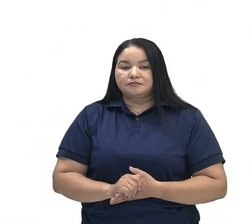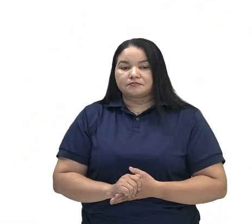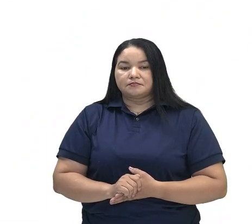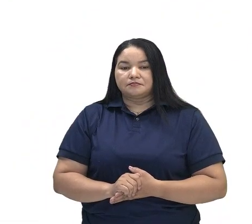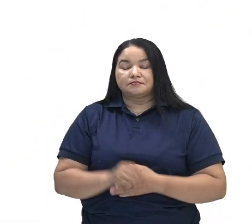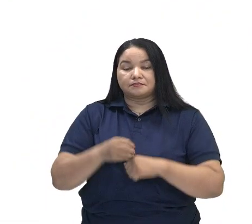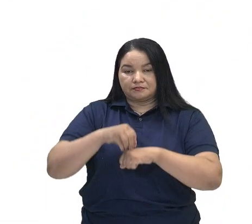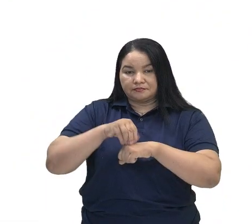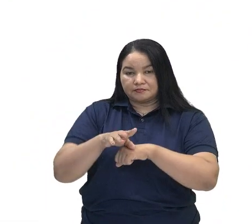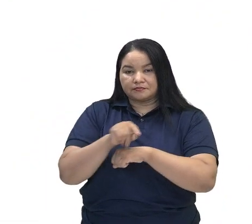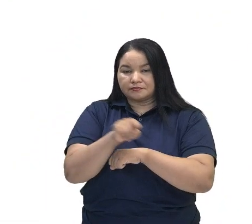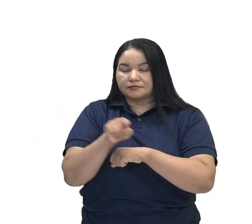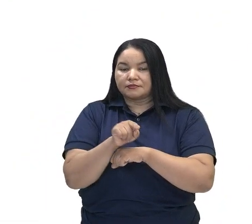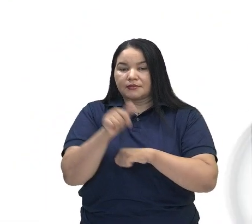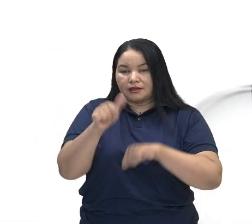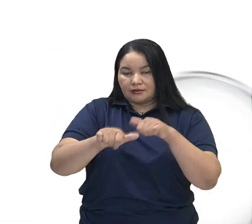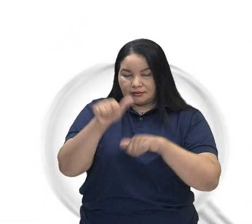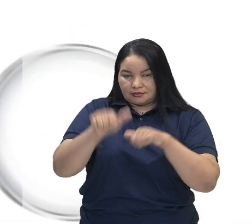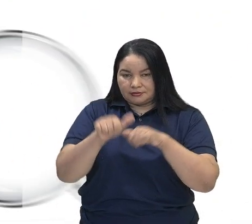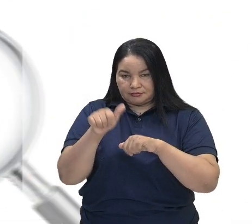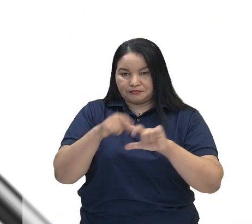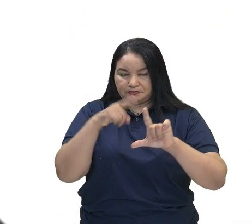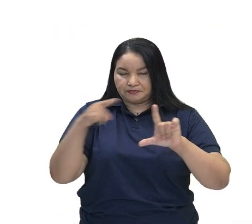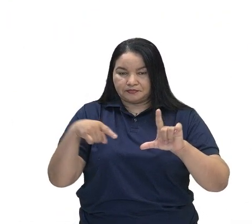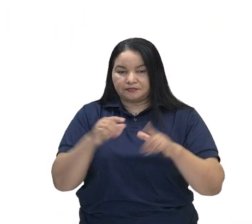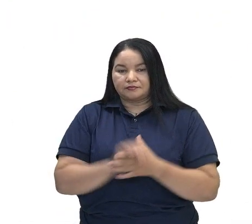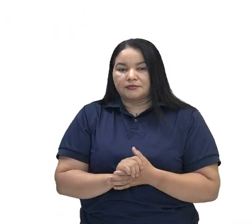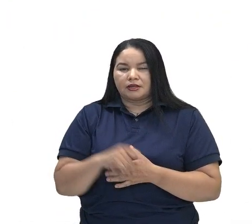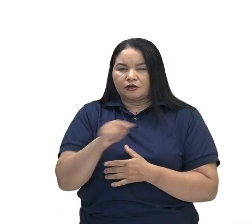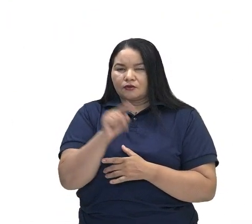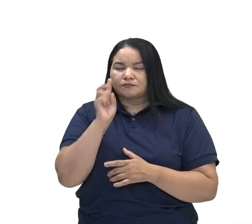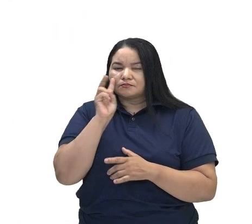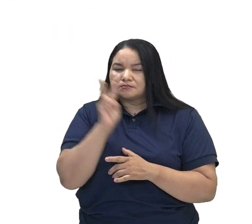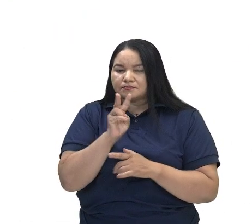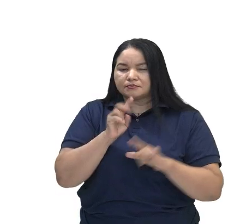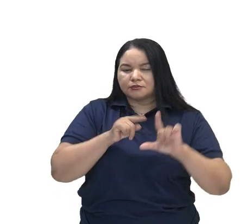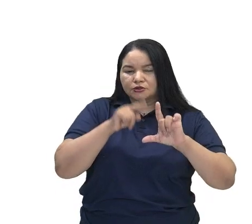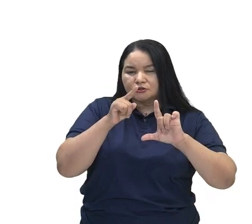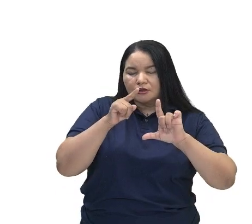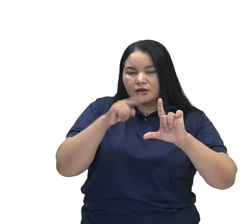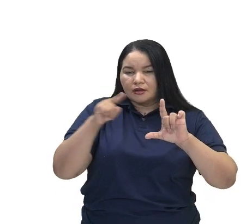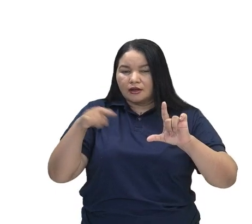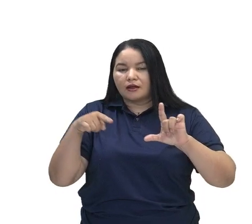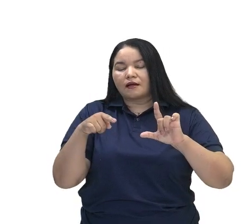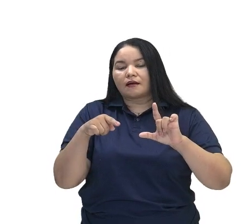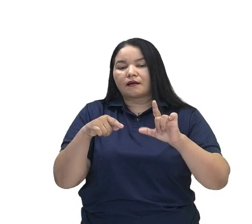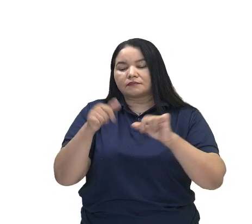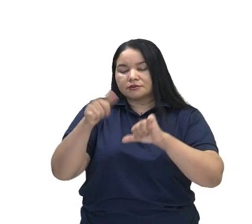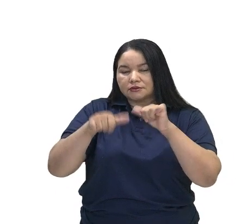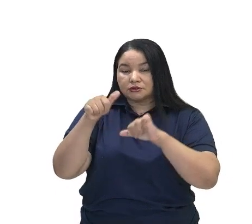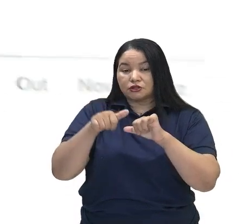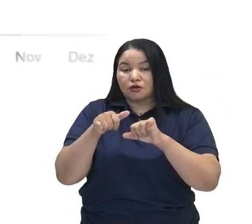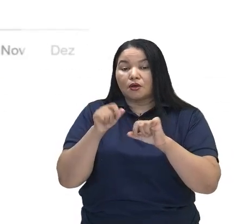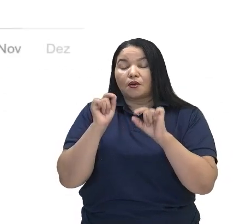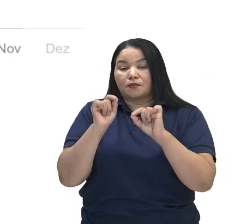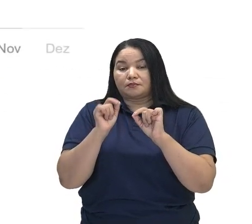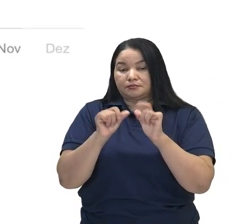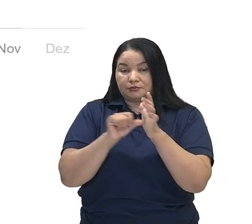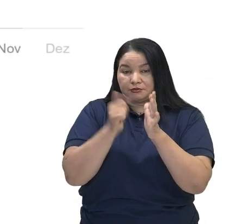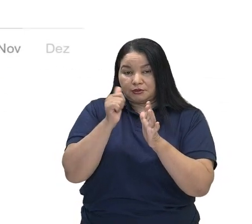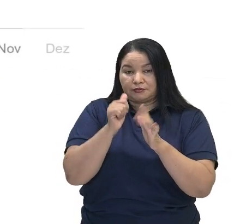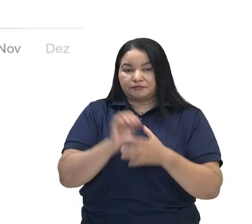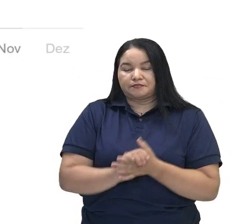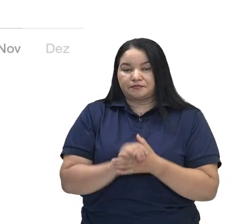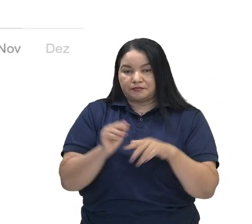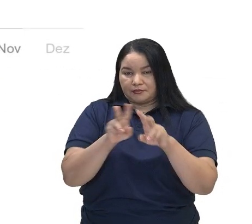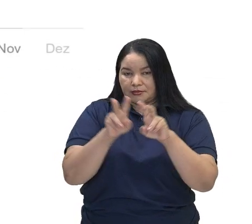Dicas para analisar gráficos. Quando for analisar um gráfico, procure observar os seguintes pontos. O